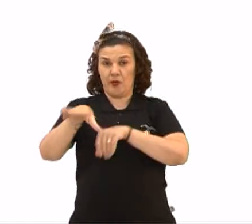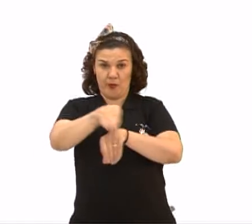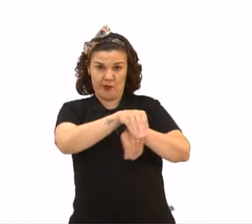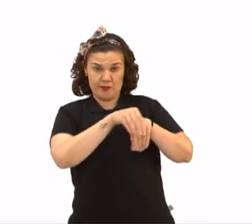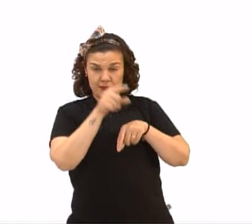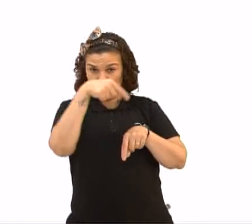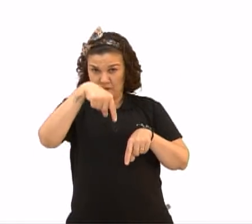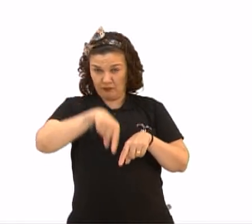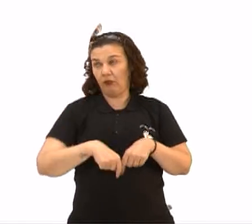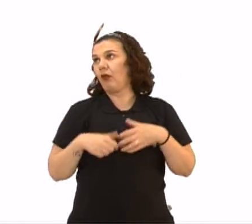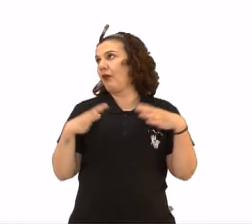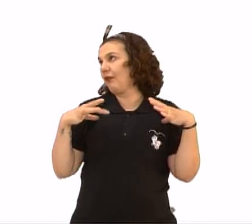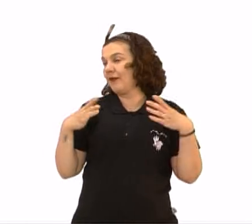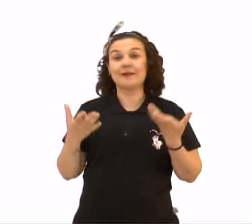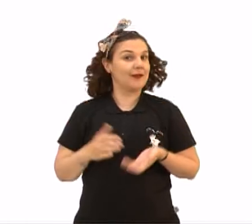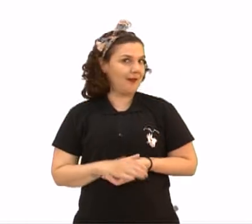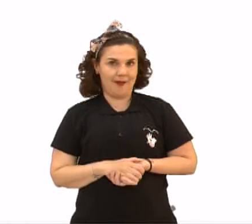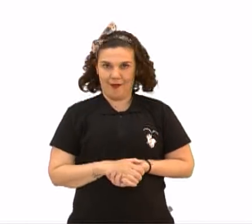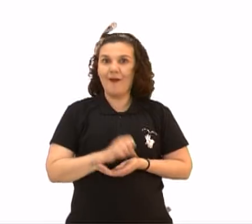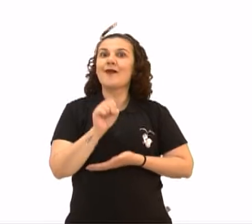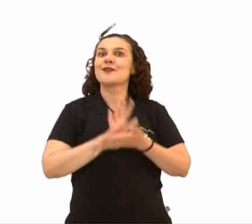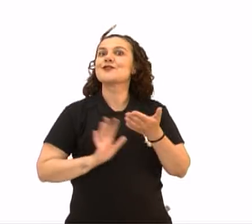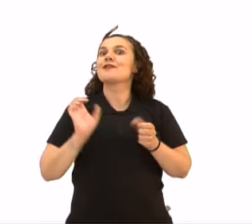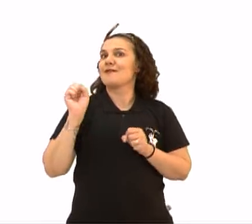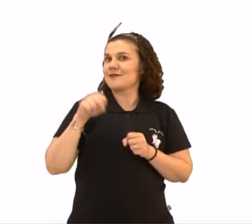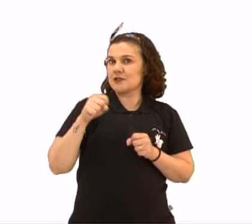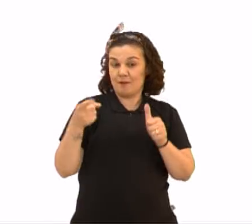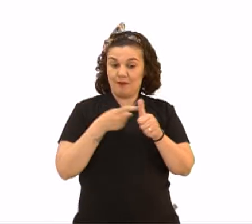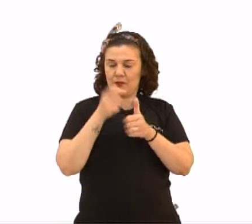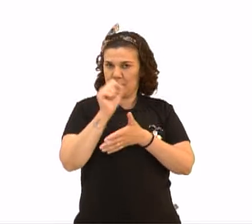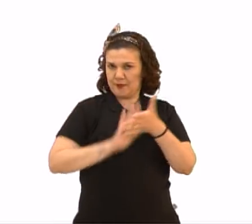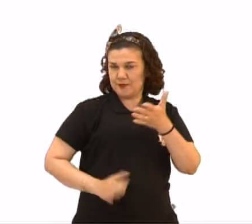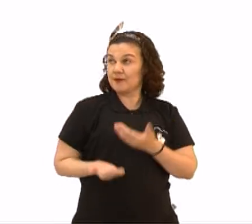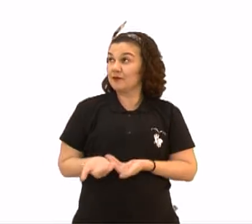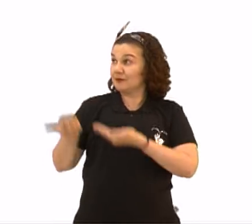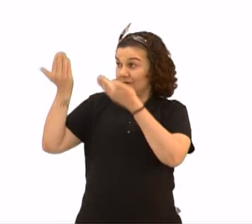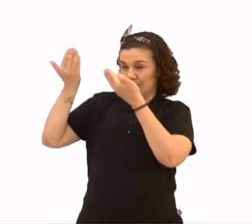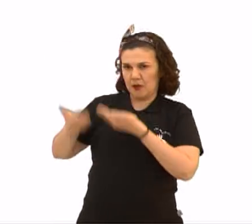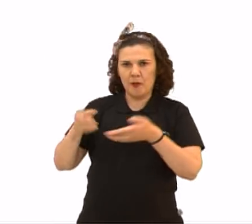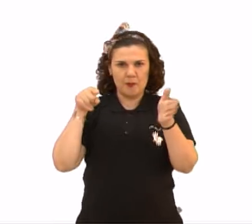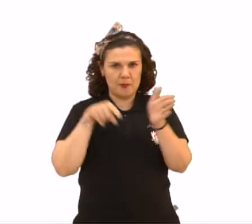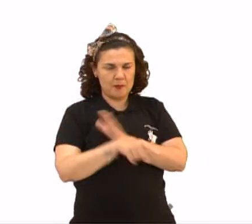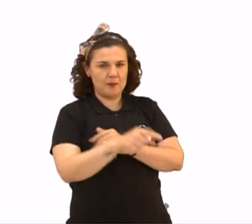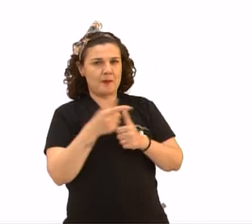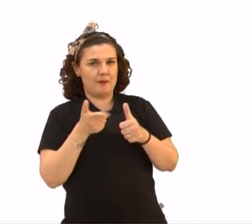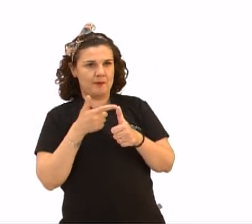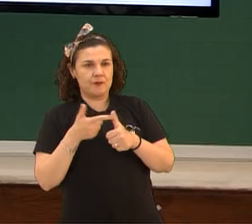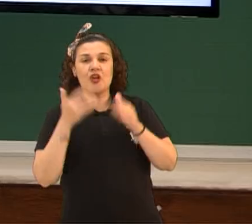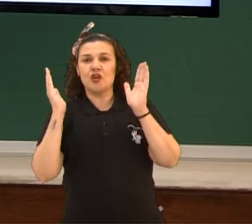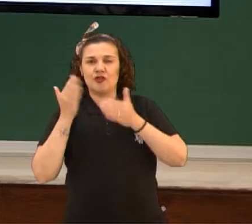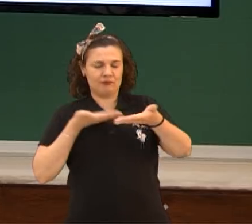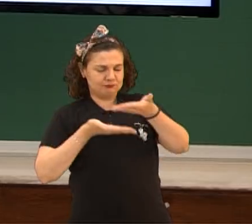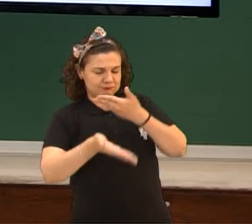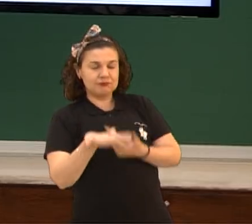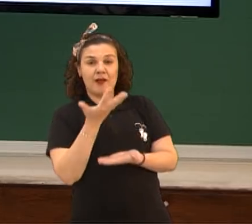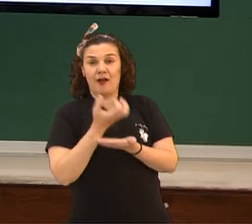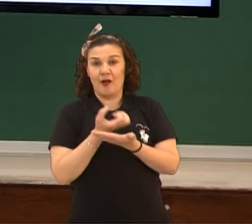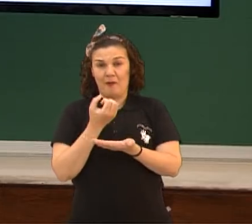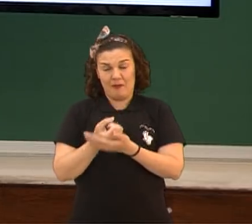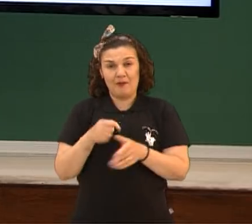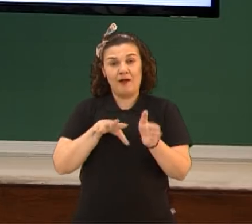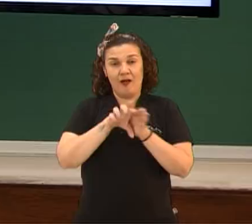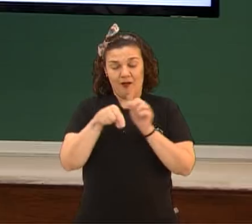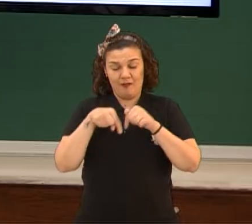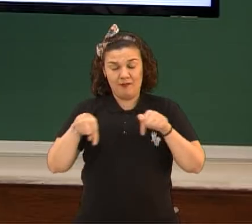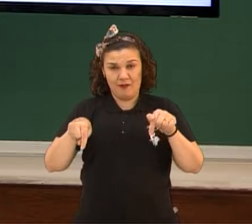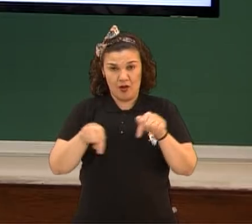nós não temos os nossos exercícios. Então, bora para a primeira atividade. Nosso primeiro quiz, então já pode estar interagindo no aplicativo Aula Paraná, você já pode